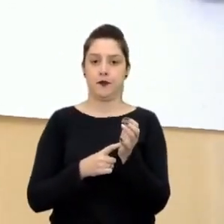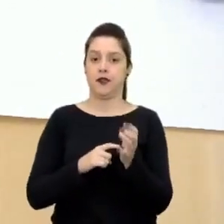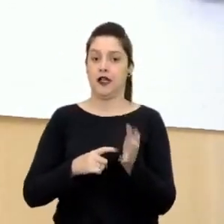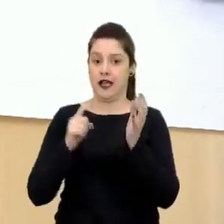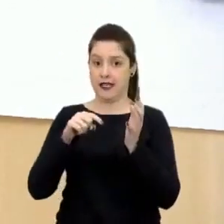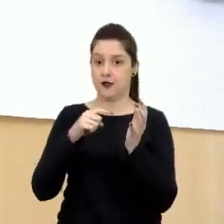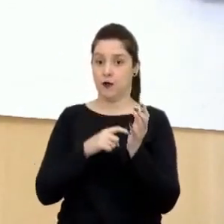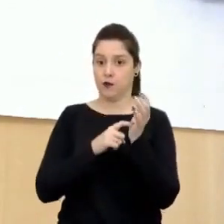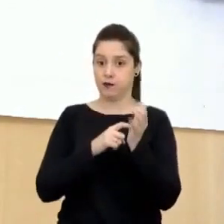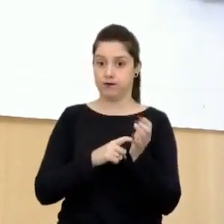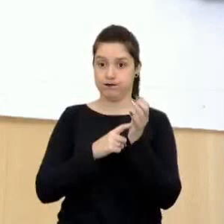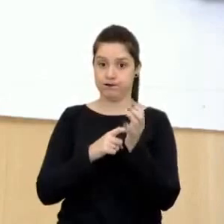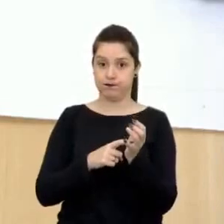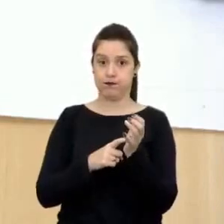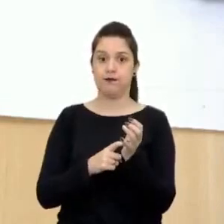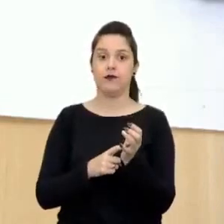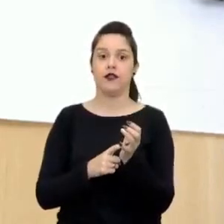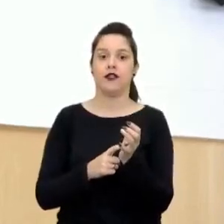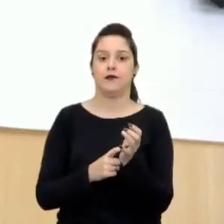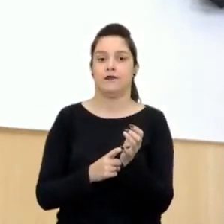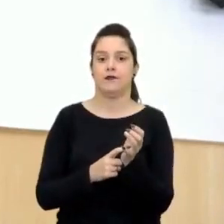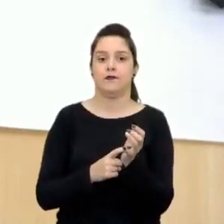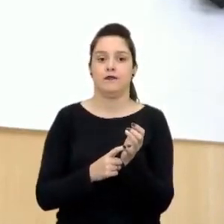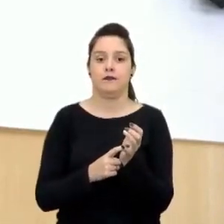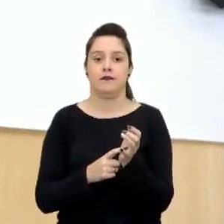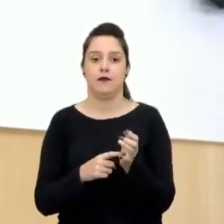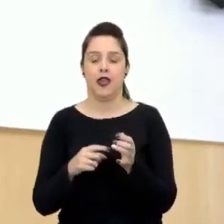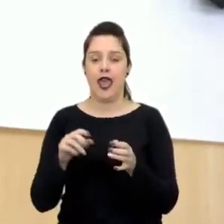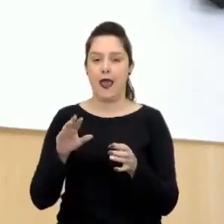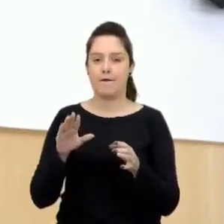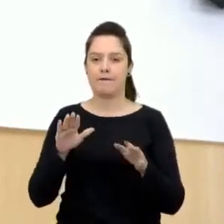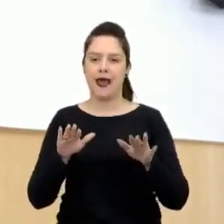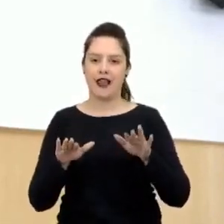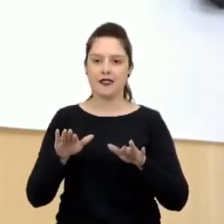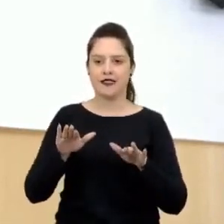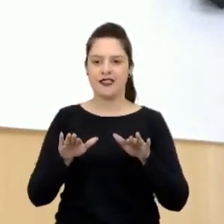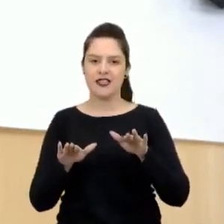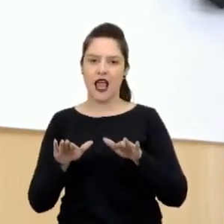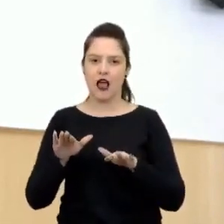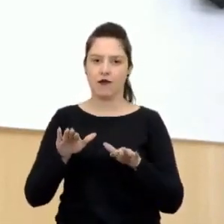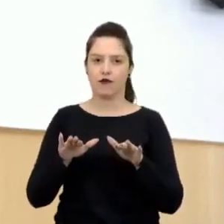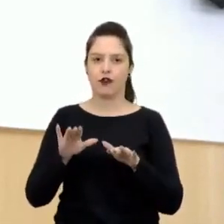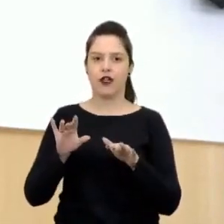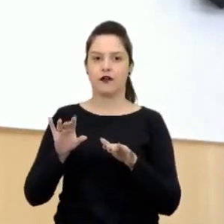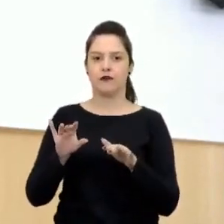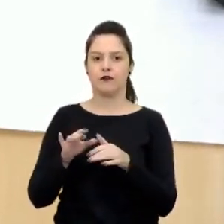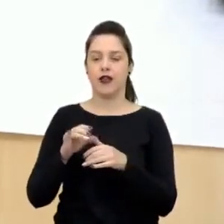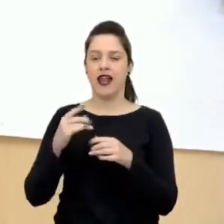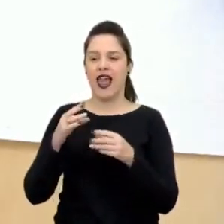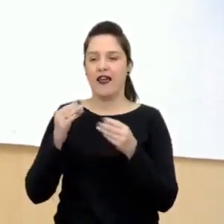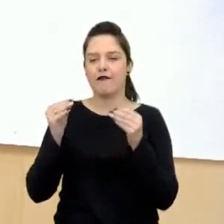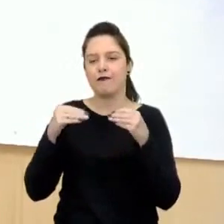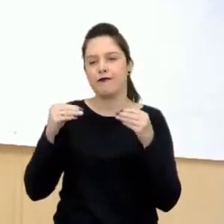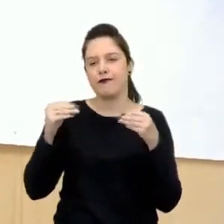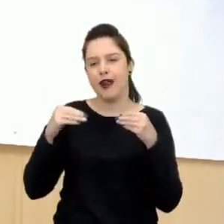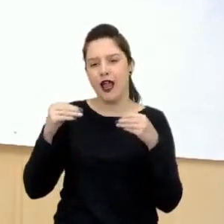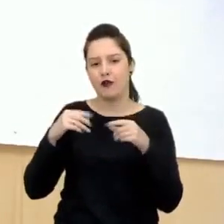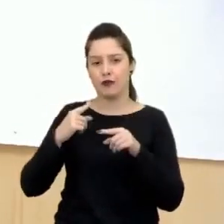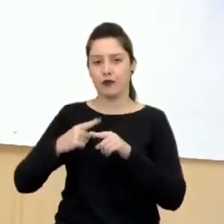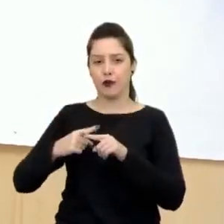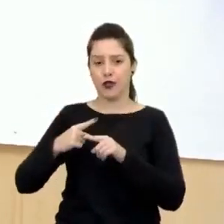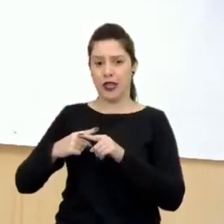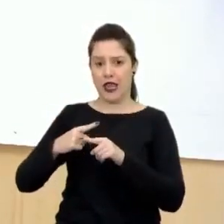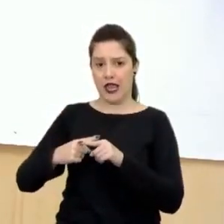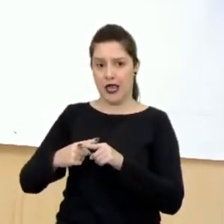motor aqui, ele já tá montado. Mas tá vendo que ele é desbalanceado? Que ele só tem metade? Por quê? Porque o que a gente precisa é